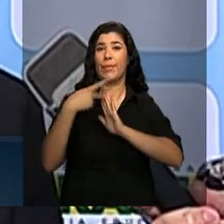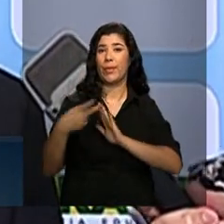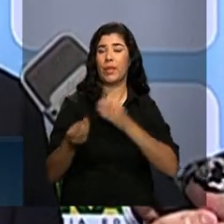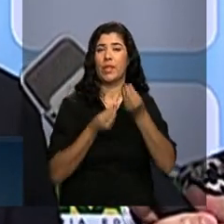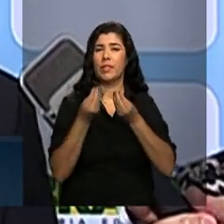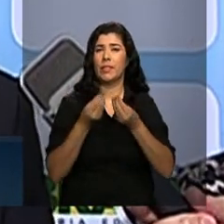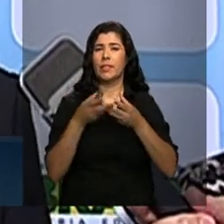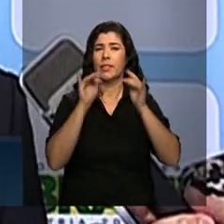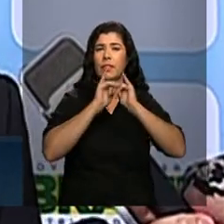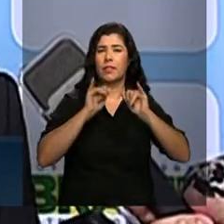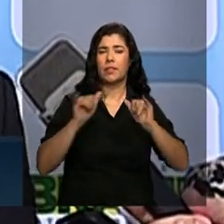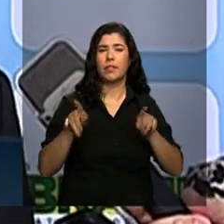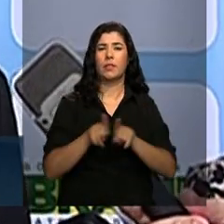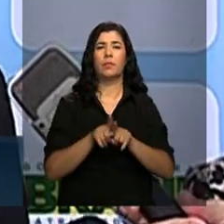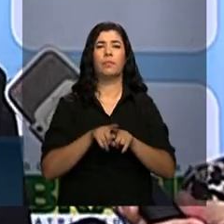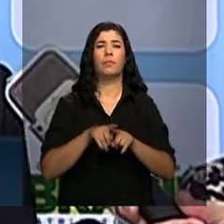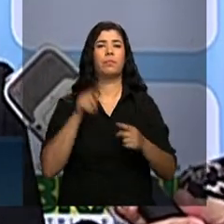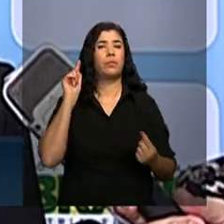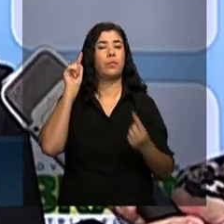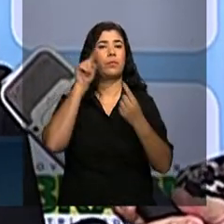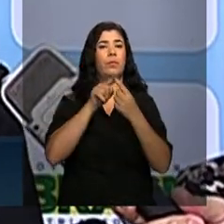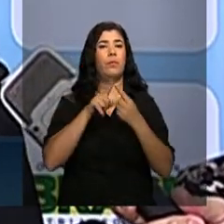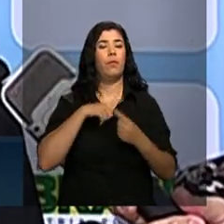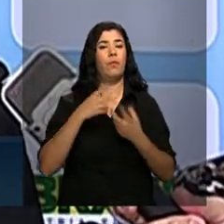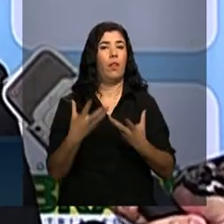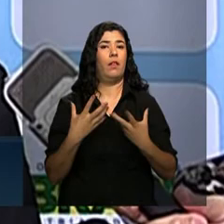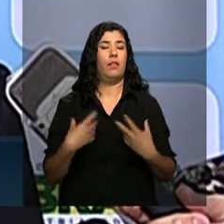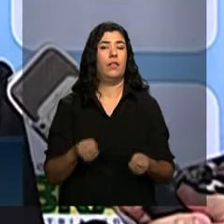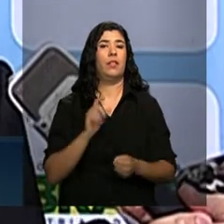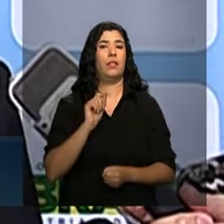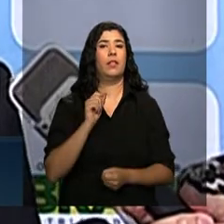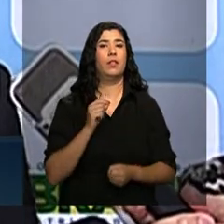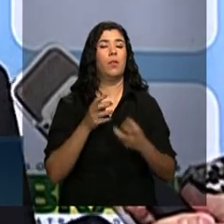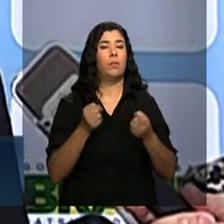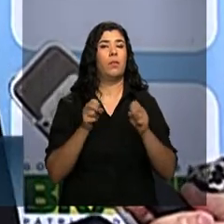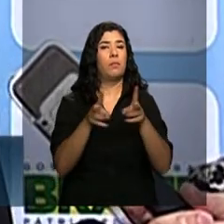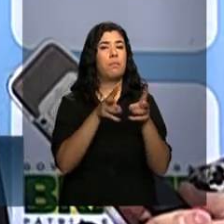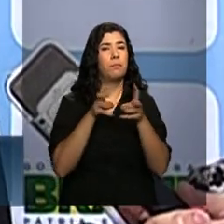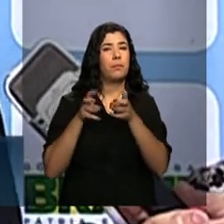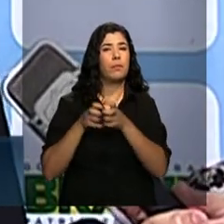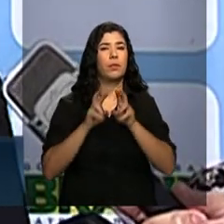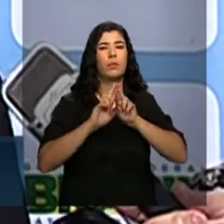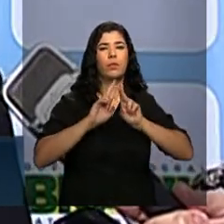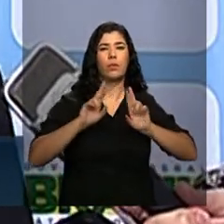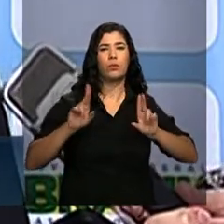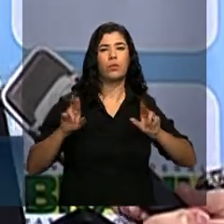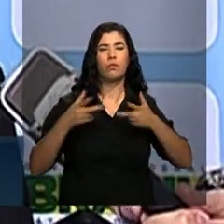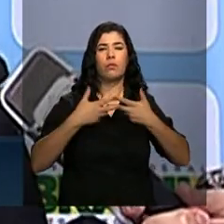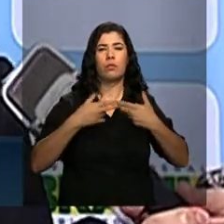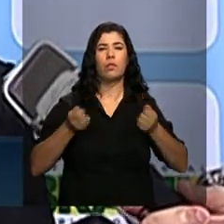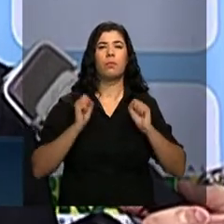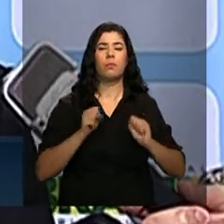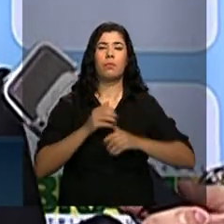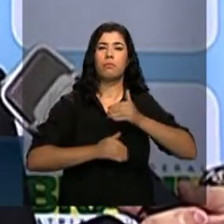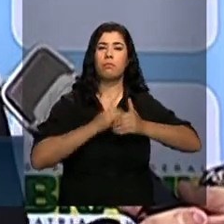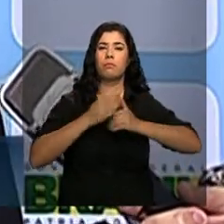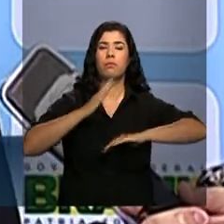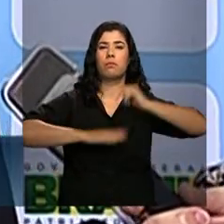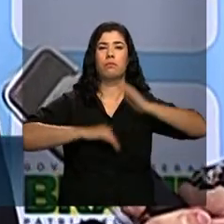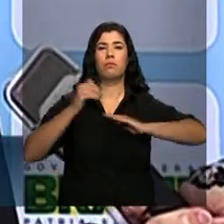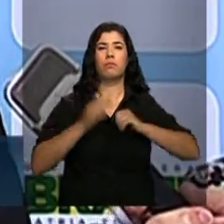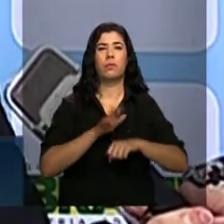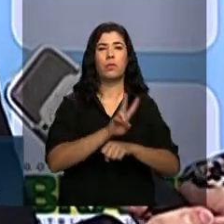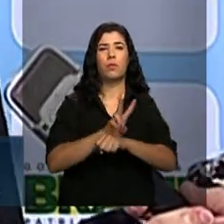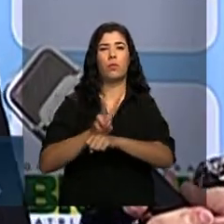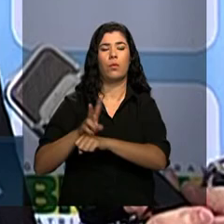sistemas de informação. Isso, inclusive, também nos permite identificar reações adversas e poder desenvolver ações de